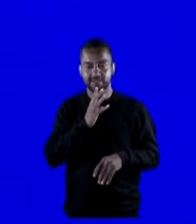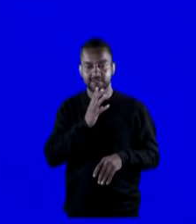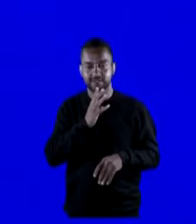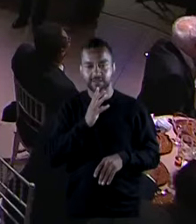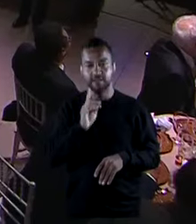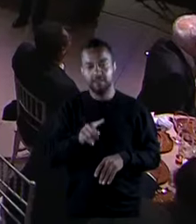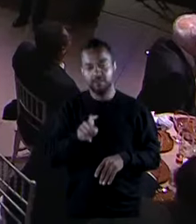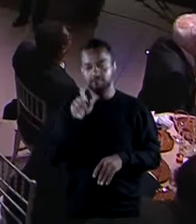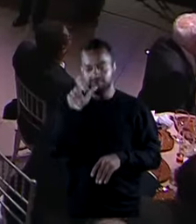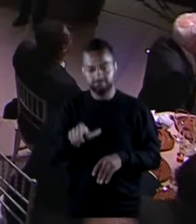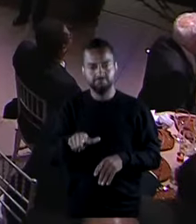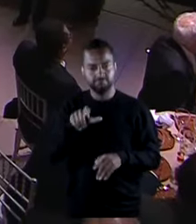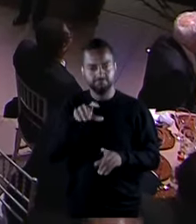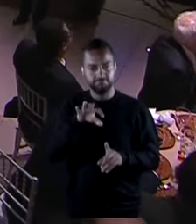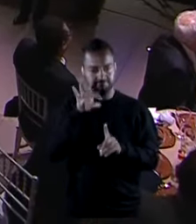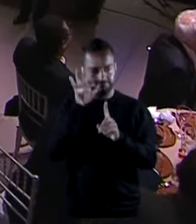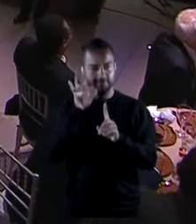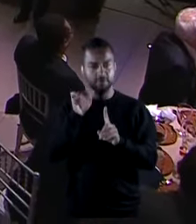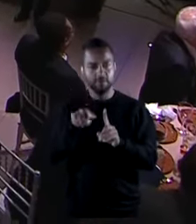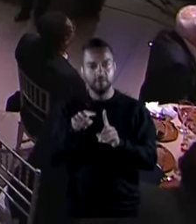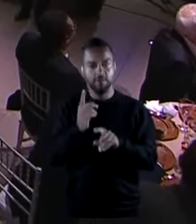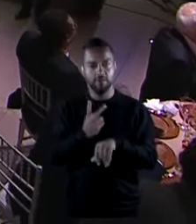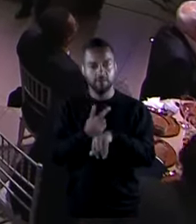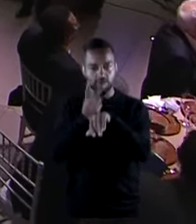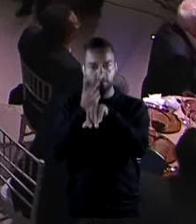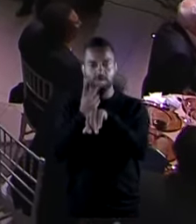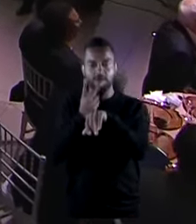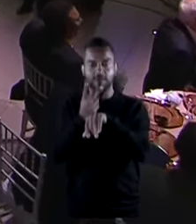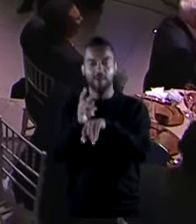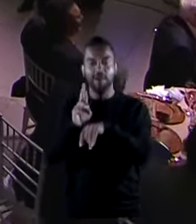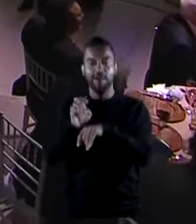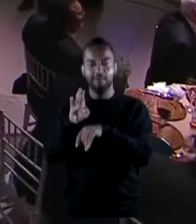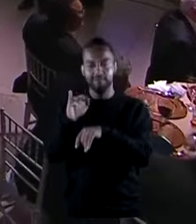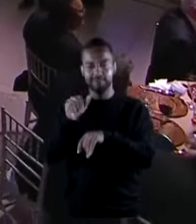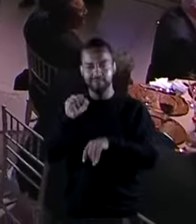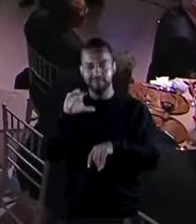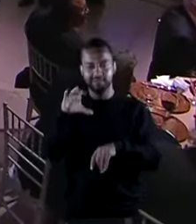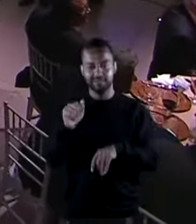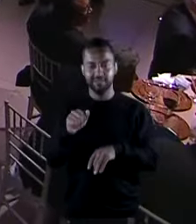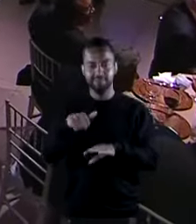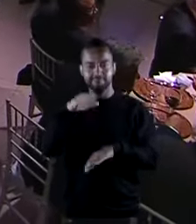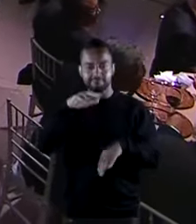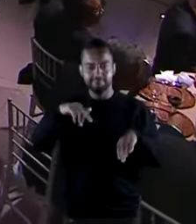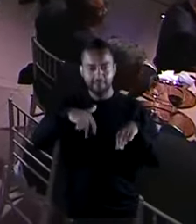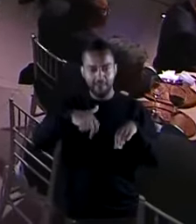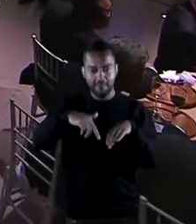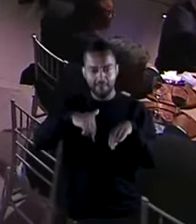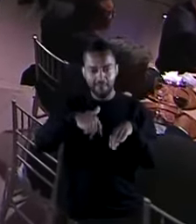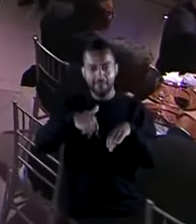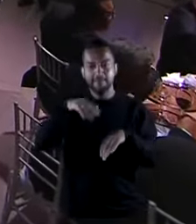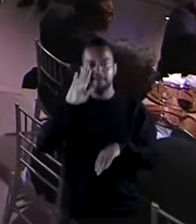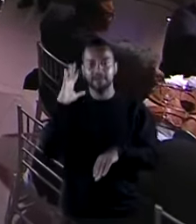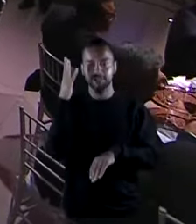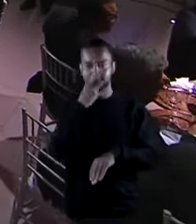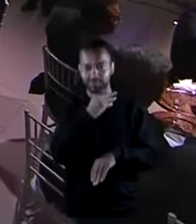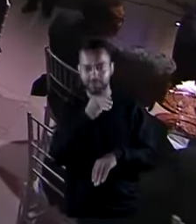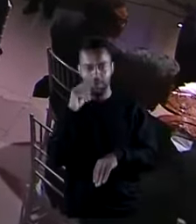o candidato. O troféu Rabisca, o drible mais bonito. Vamos de olho no vídeo.